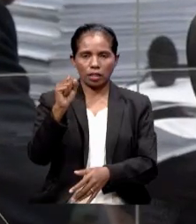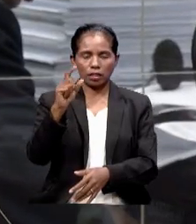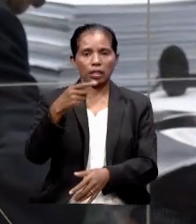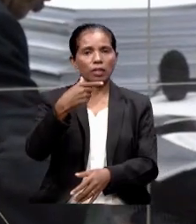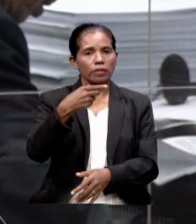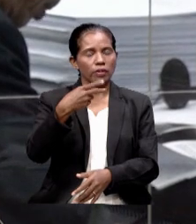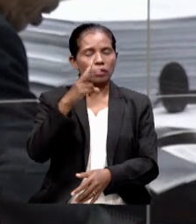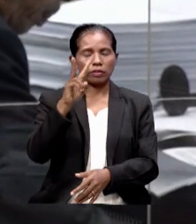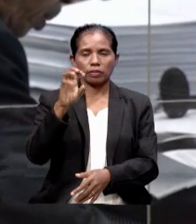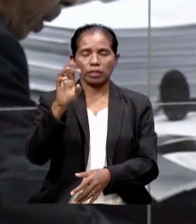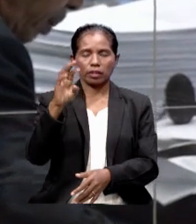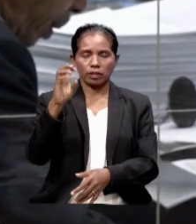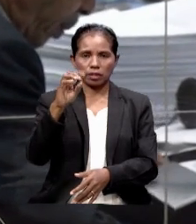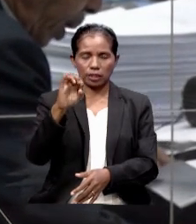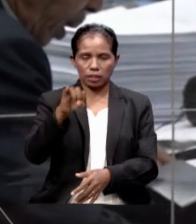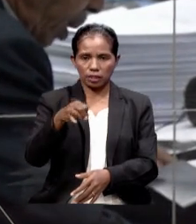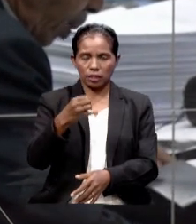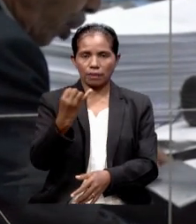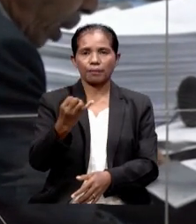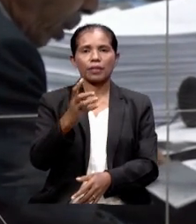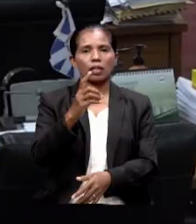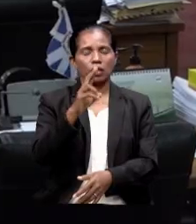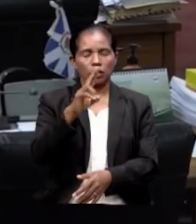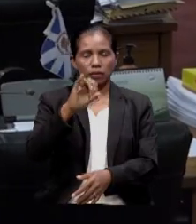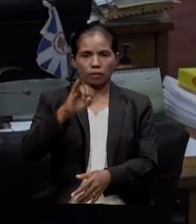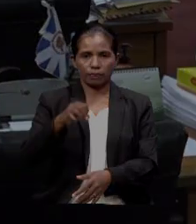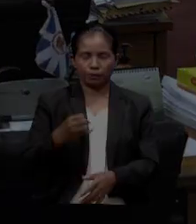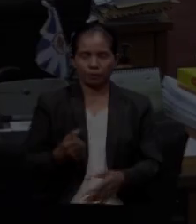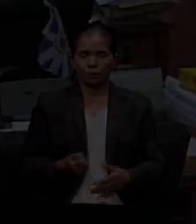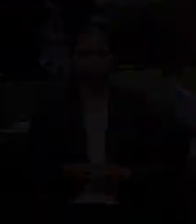Anabelo, Noaderito Hugo da Costa, Dulce da Costa, Jaime dos Santos, Yemen.